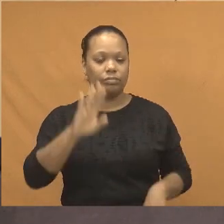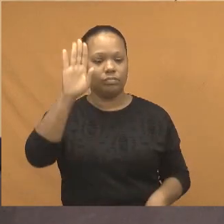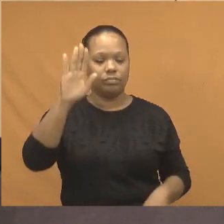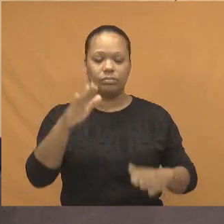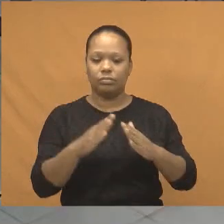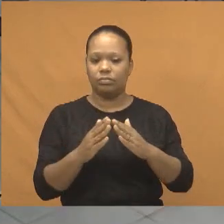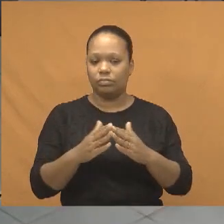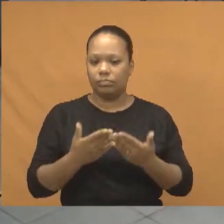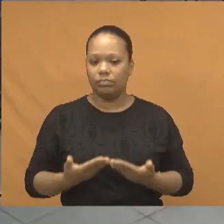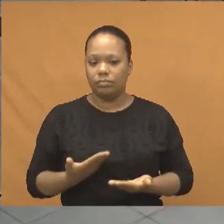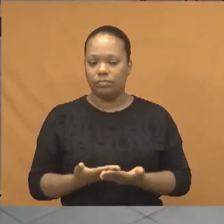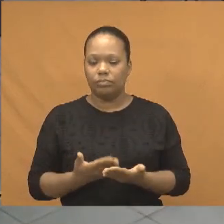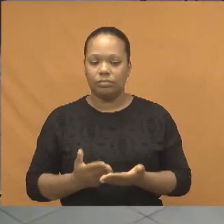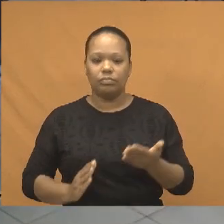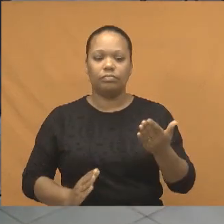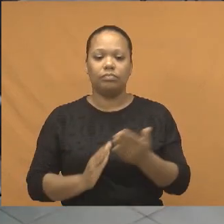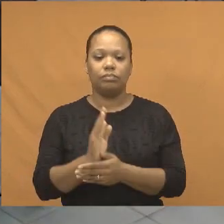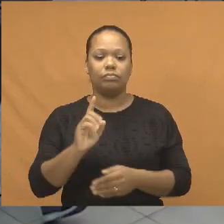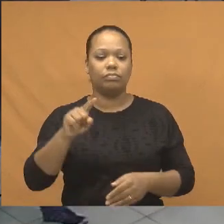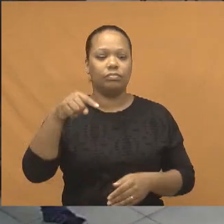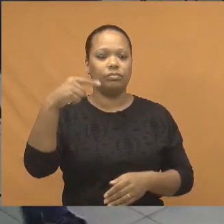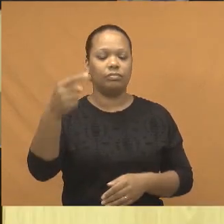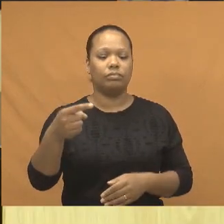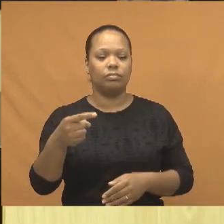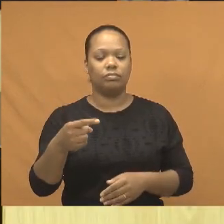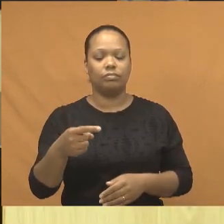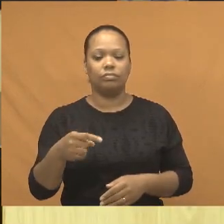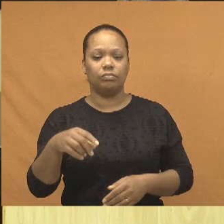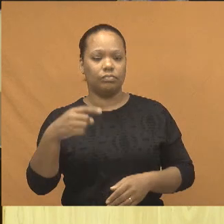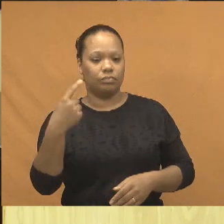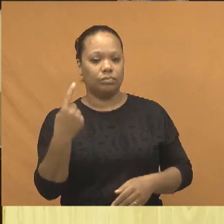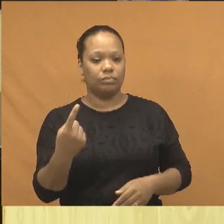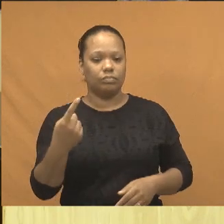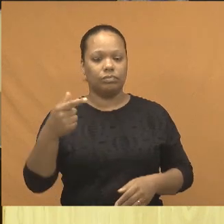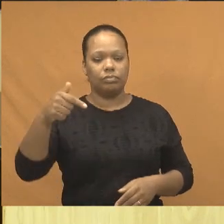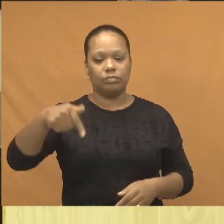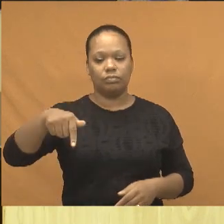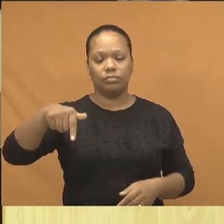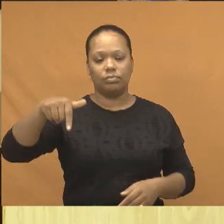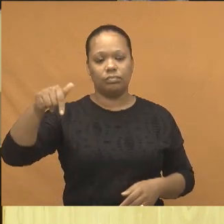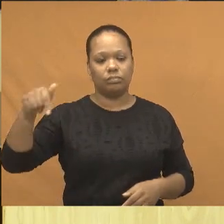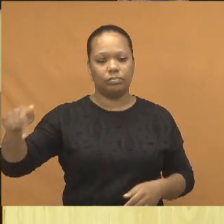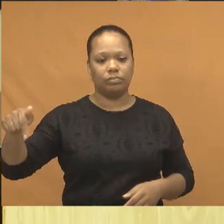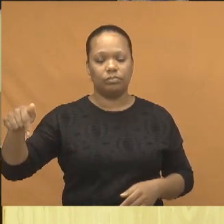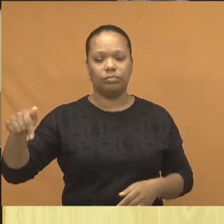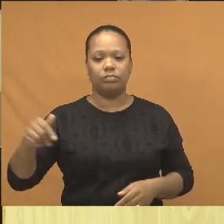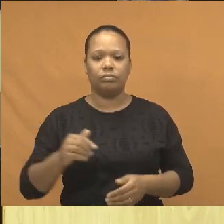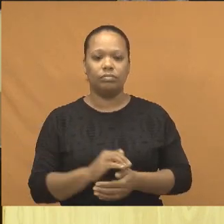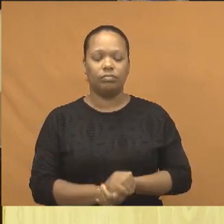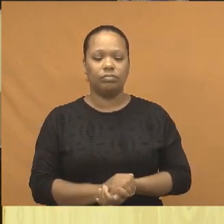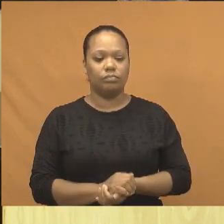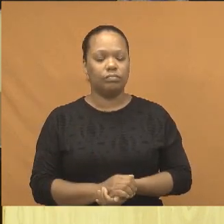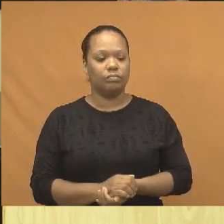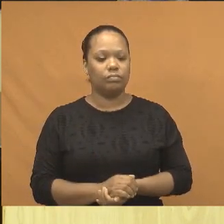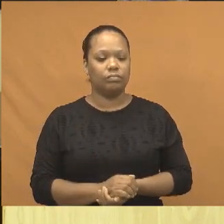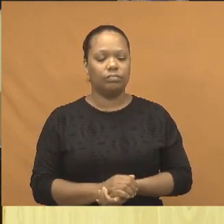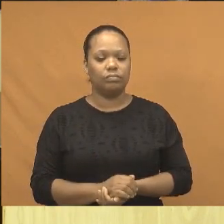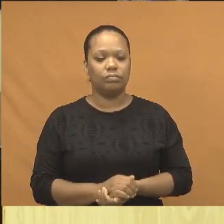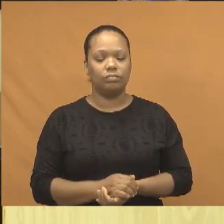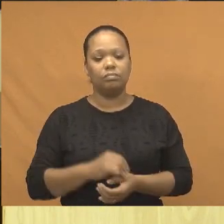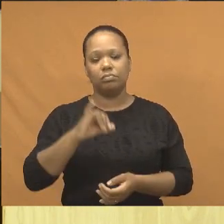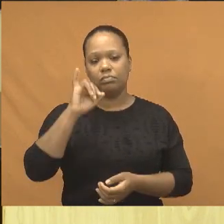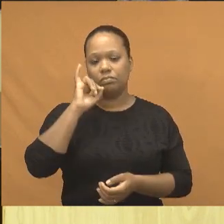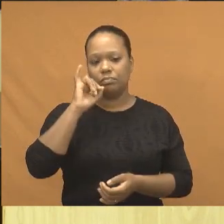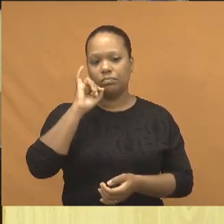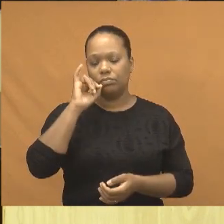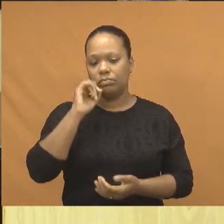Requerimento aprovado. Próximo requerimento. Requerimento número 177. Considerando informações